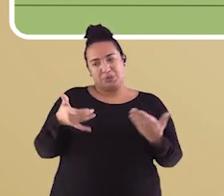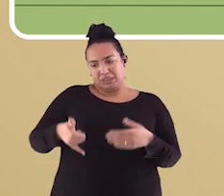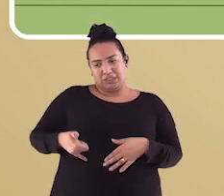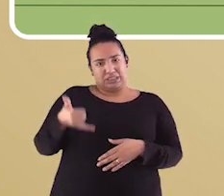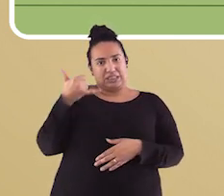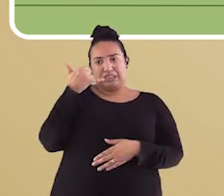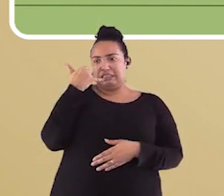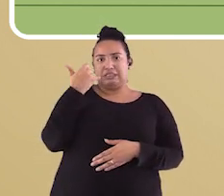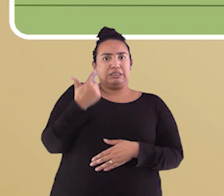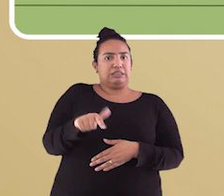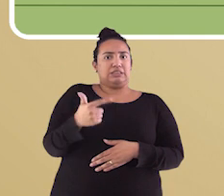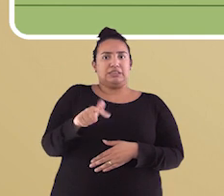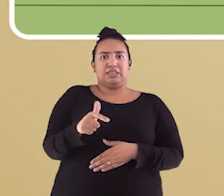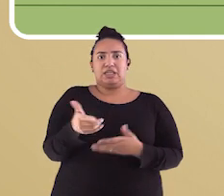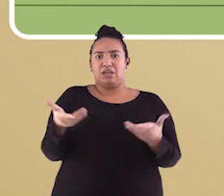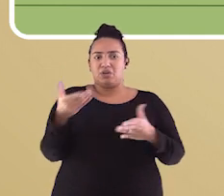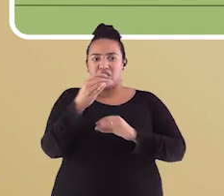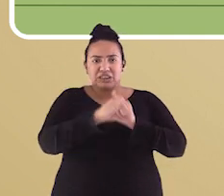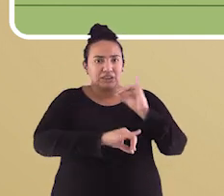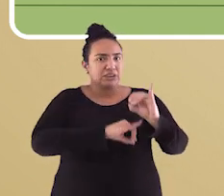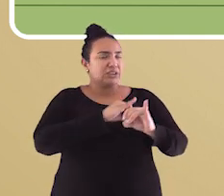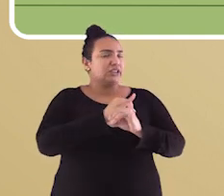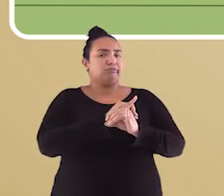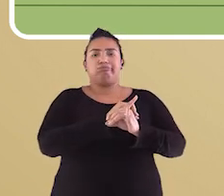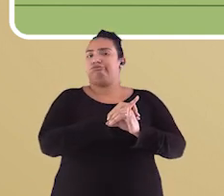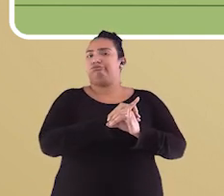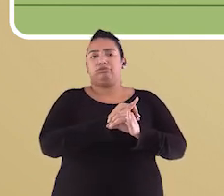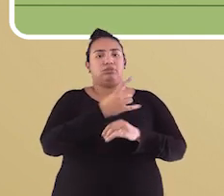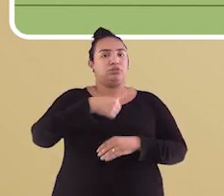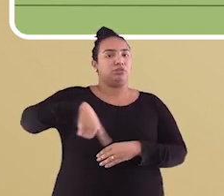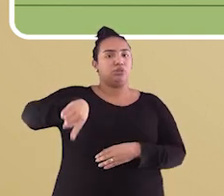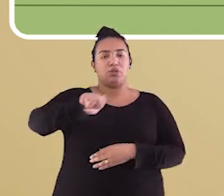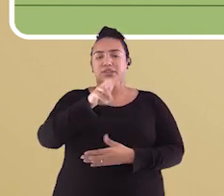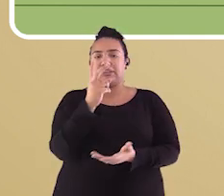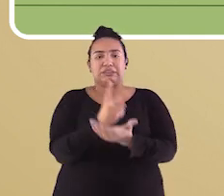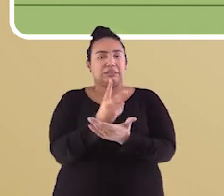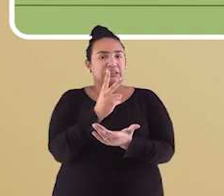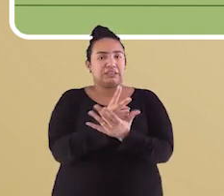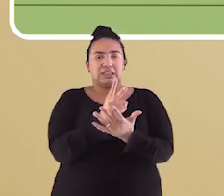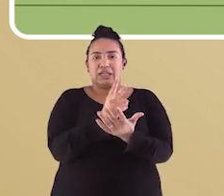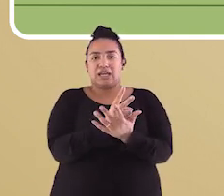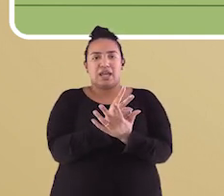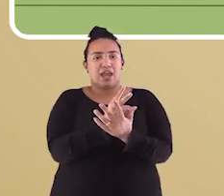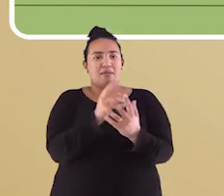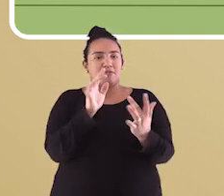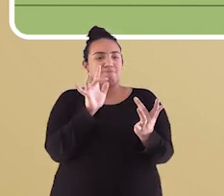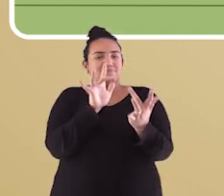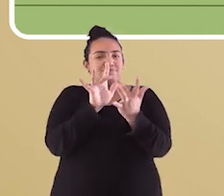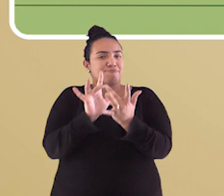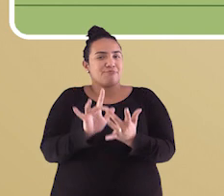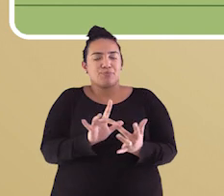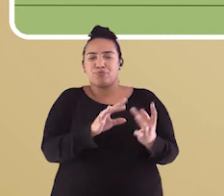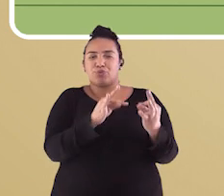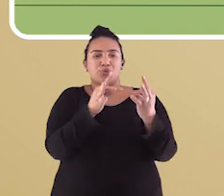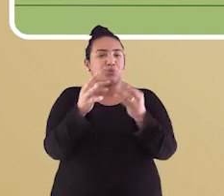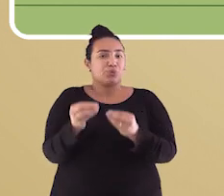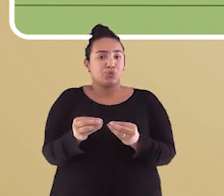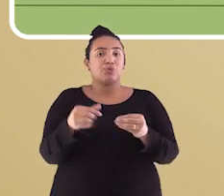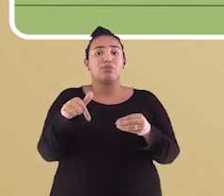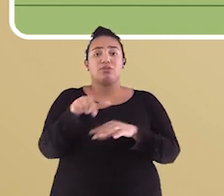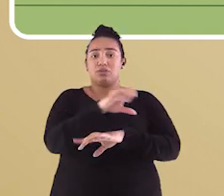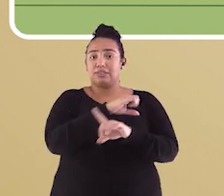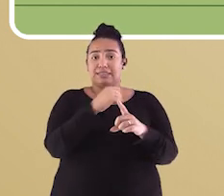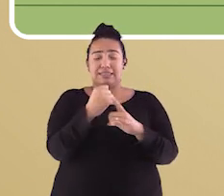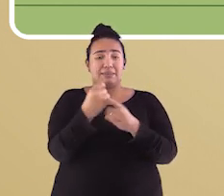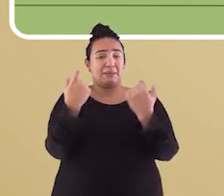mesmo? E sem a internet, então? Estamos sempre conectados a todos. E em uma sociedade que depende